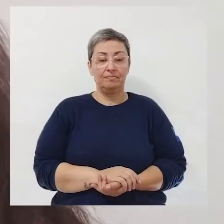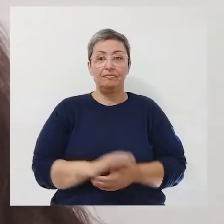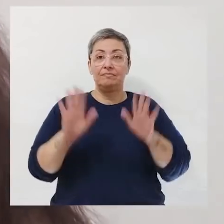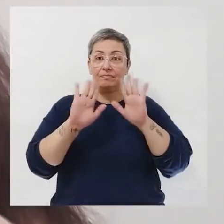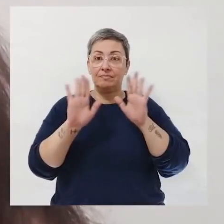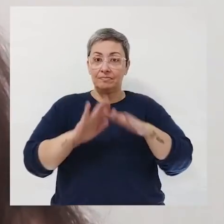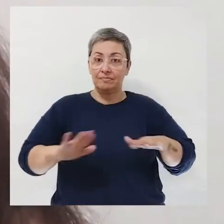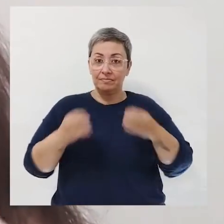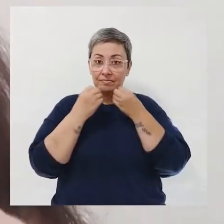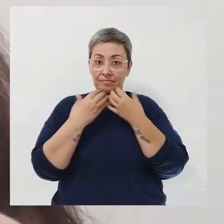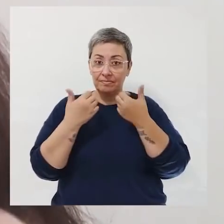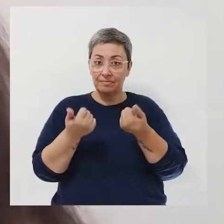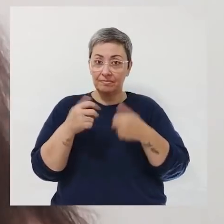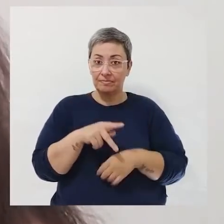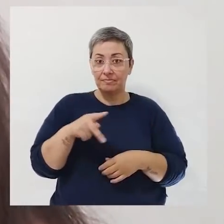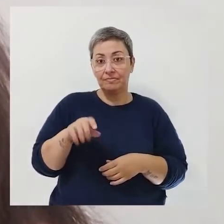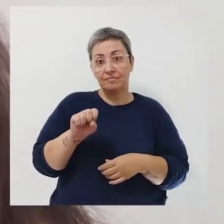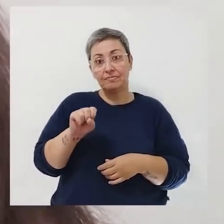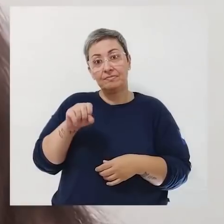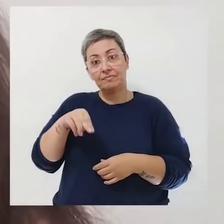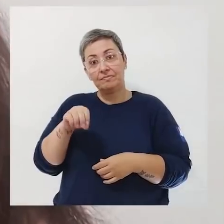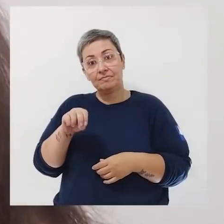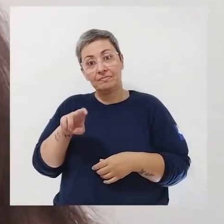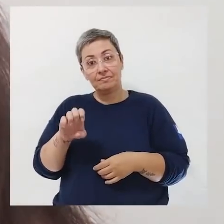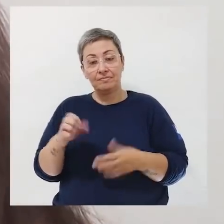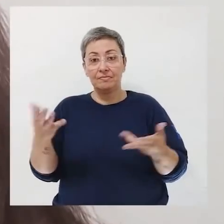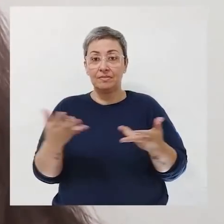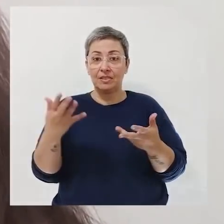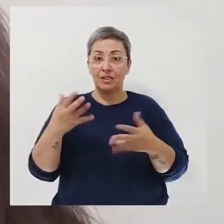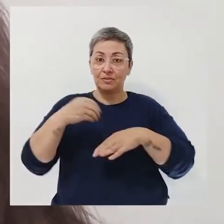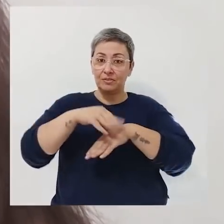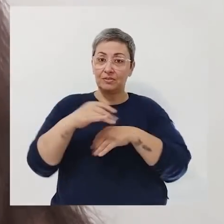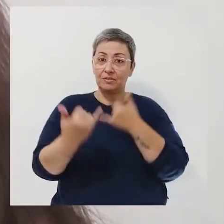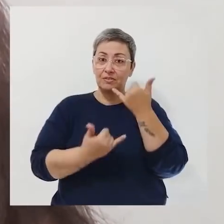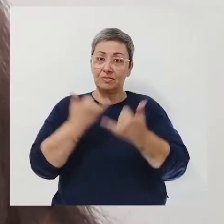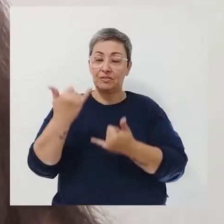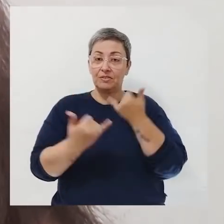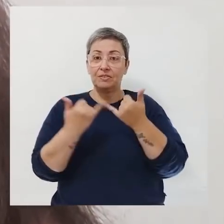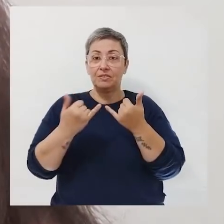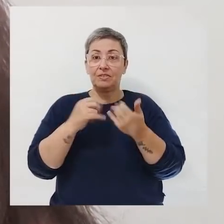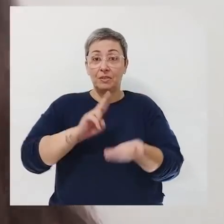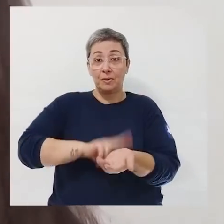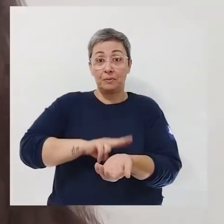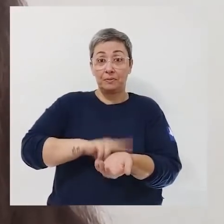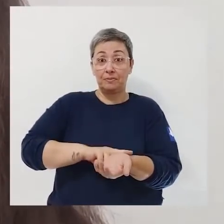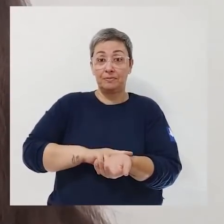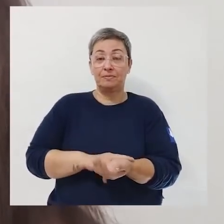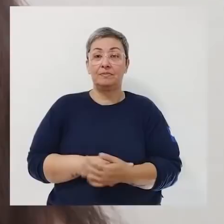Olá, crianças, tudo bem? Aqui é a professora Simone e hoje eu vim trazer uma brincadeira